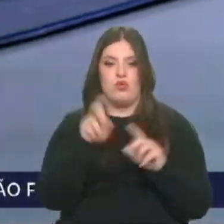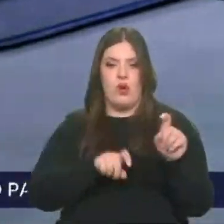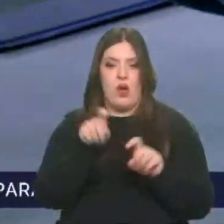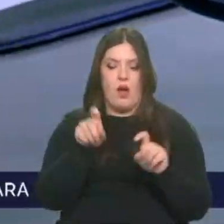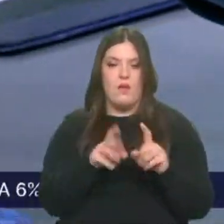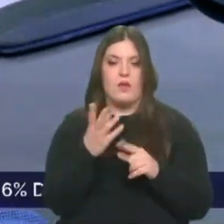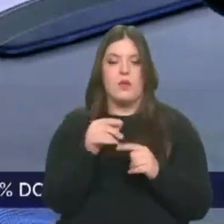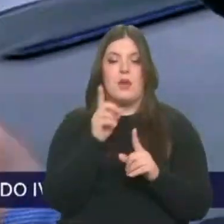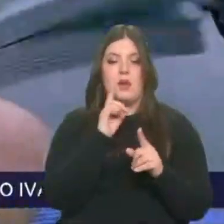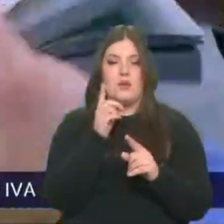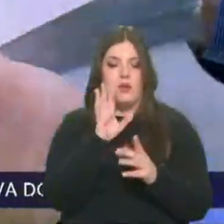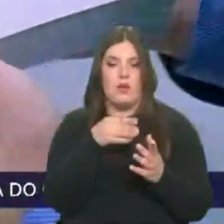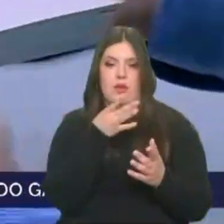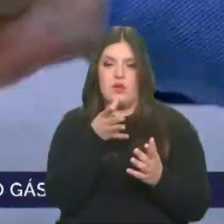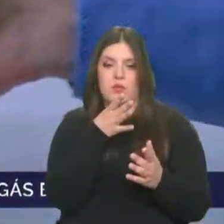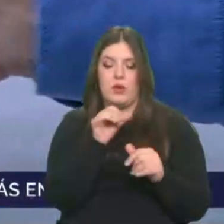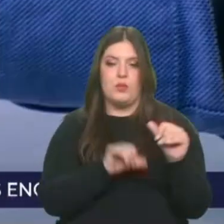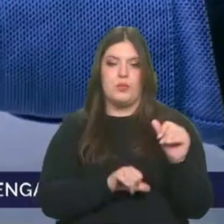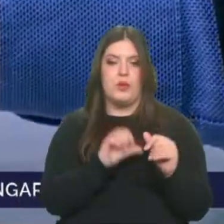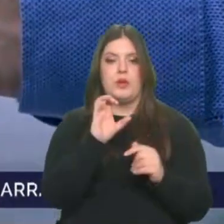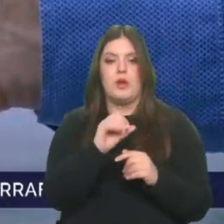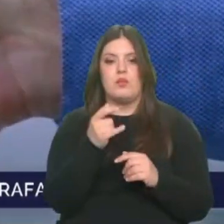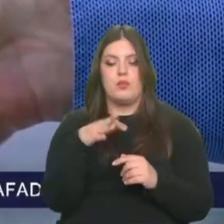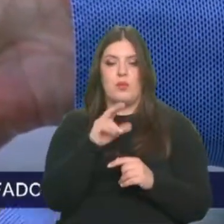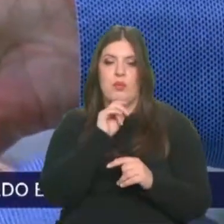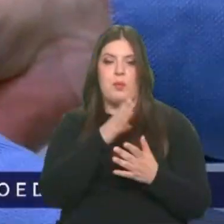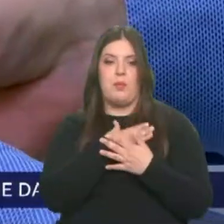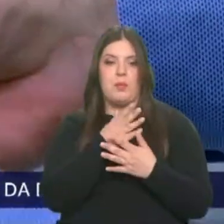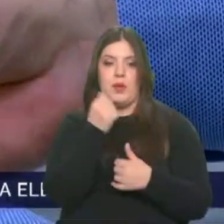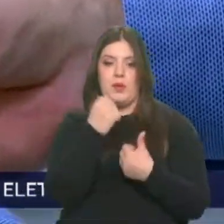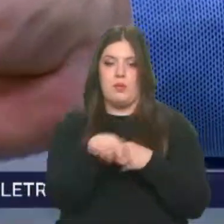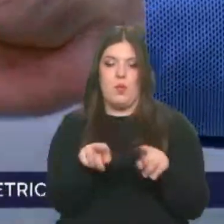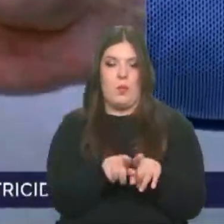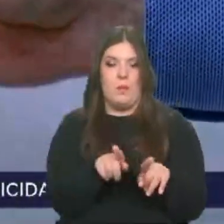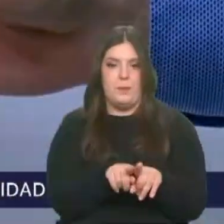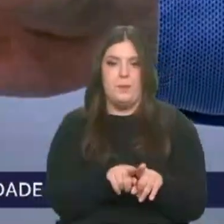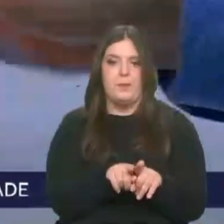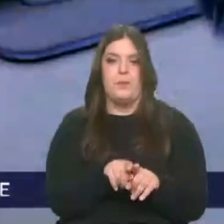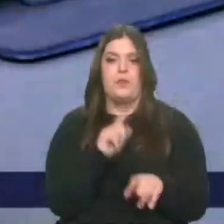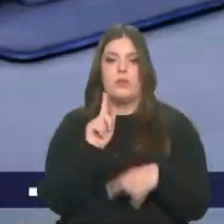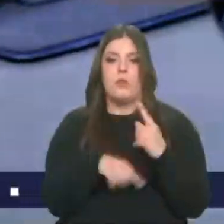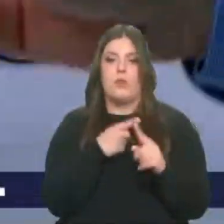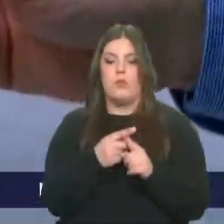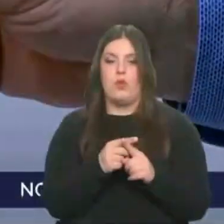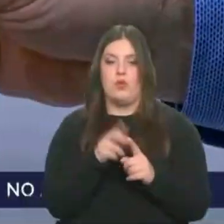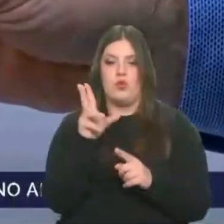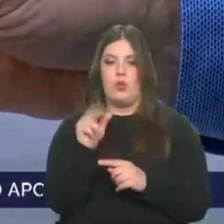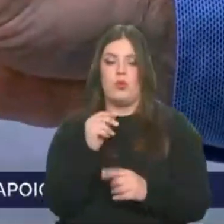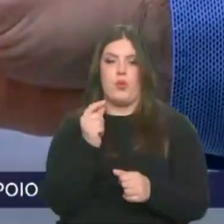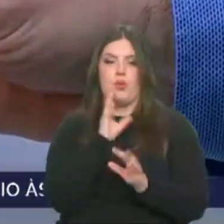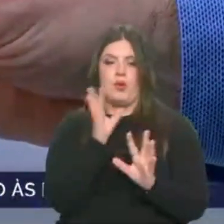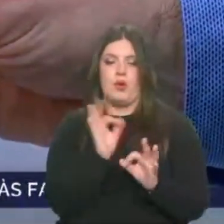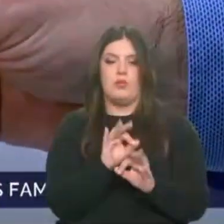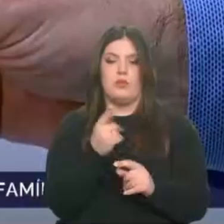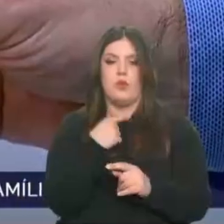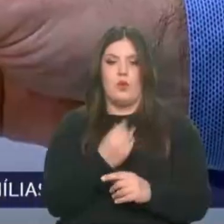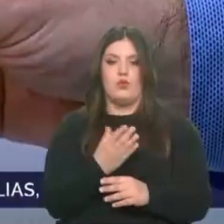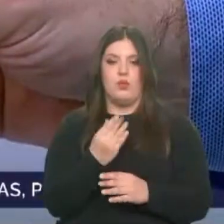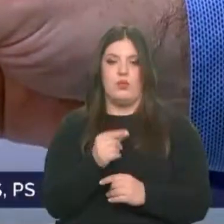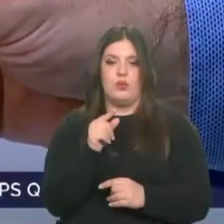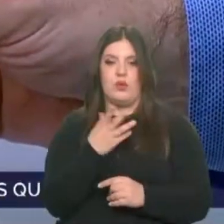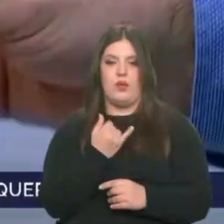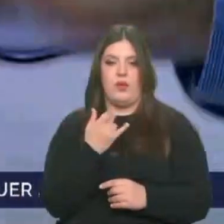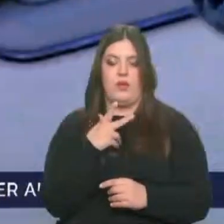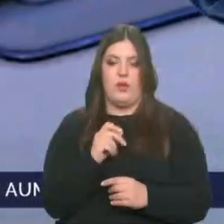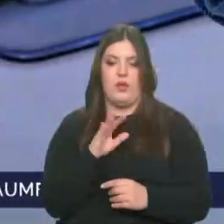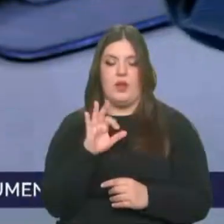e animações que permitem explicar que o carbono pode ser amigo, mas também inimigo, como é óbvio. Depois do duo dinâmico extraordinário, gosto muito deles, David Marçal e